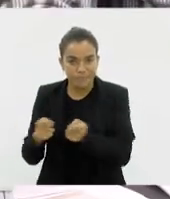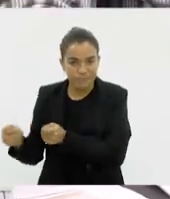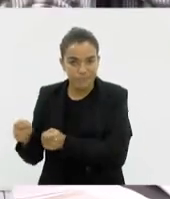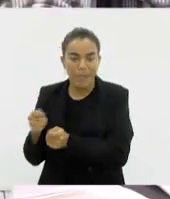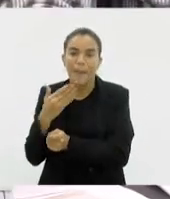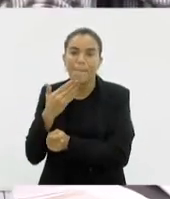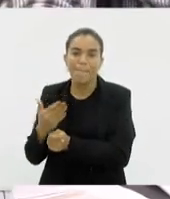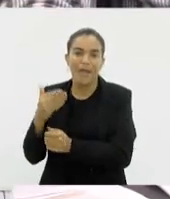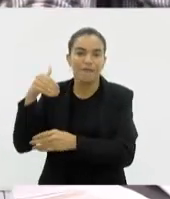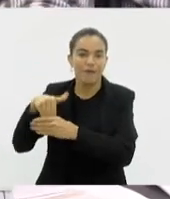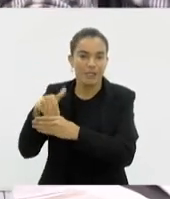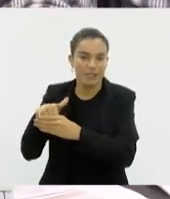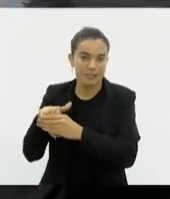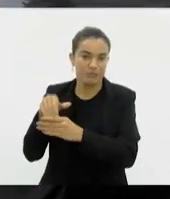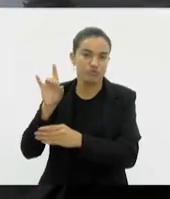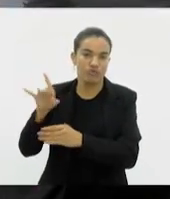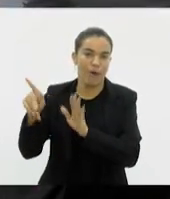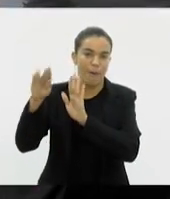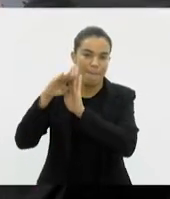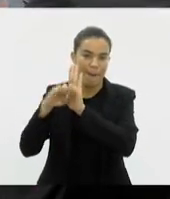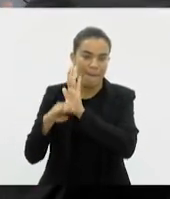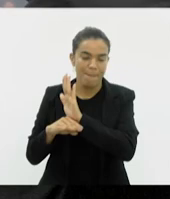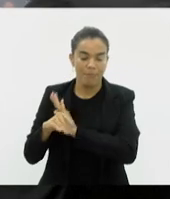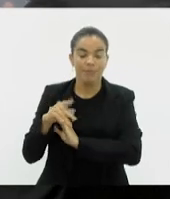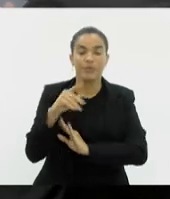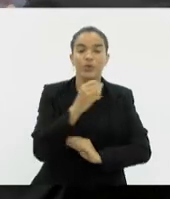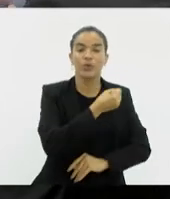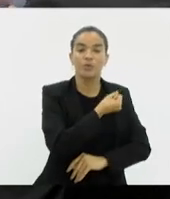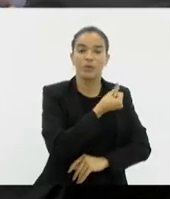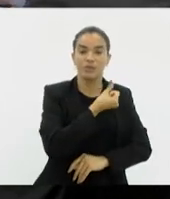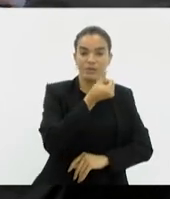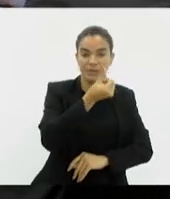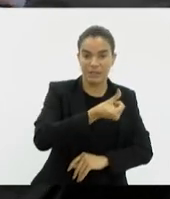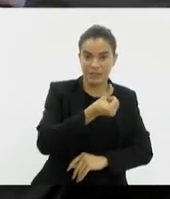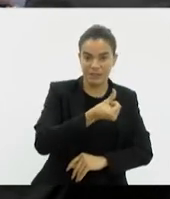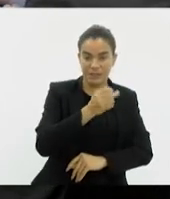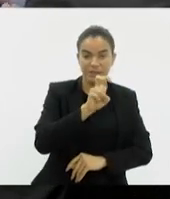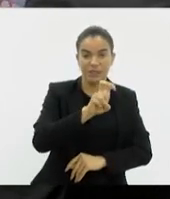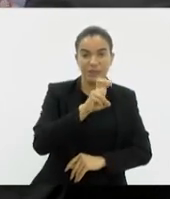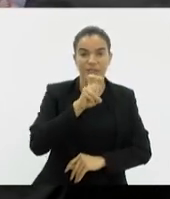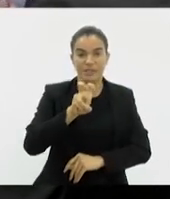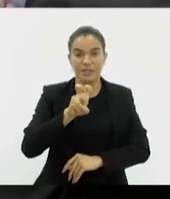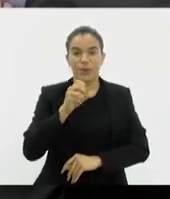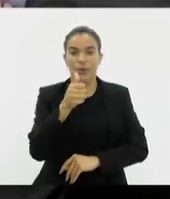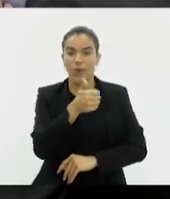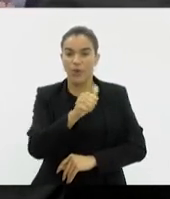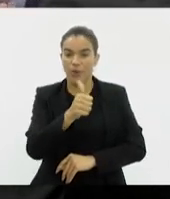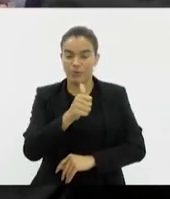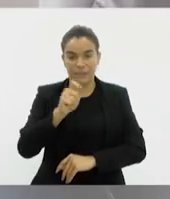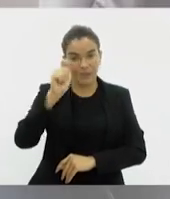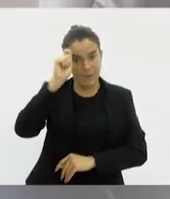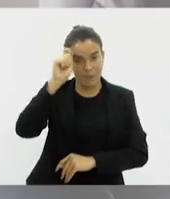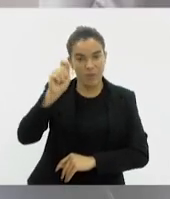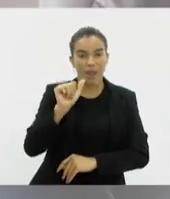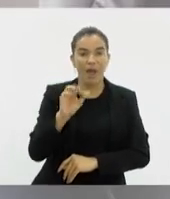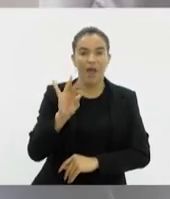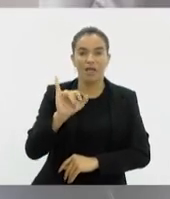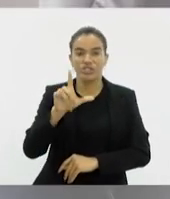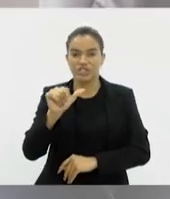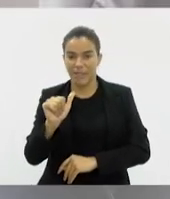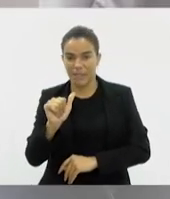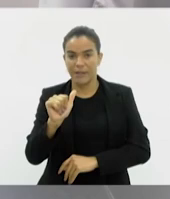interesse. Agradeço. Fechado. Item 6 da pauta. PL 5511, de 22, de autoria dos deputados Átila Nunes e